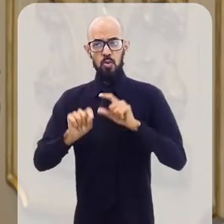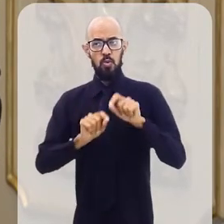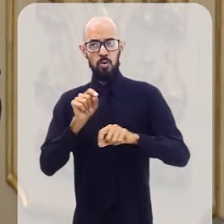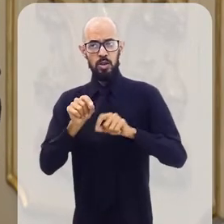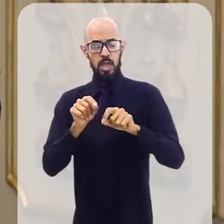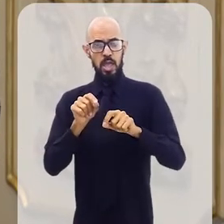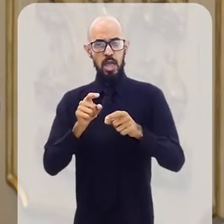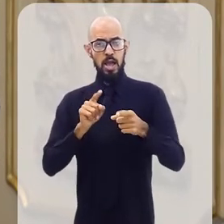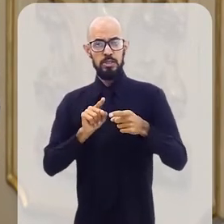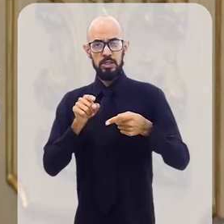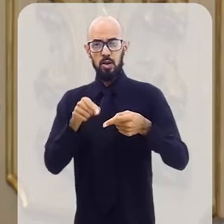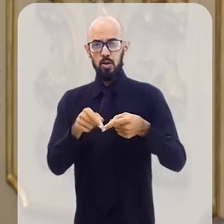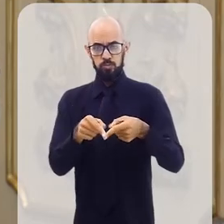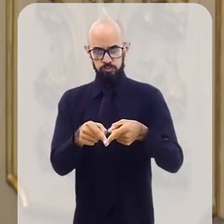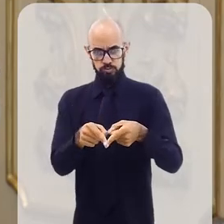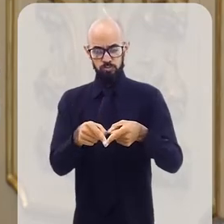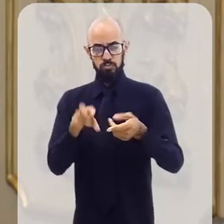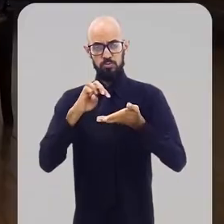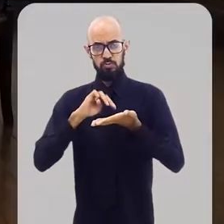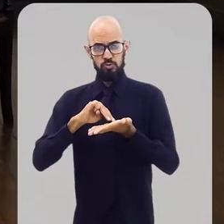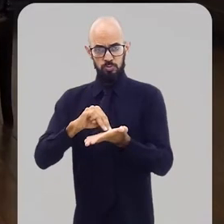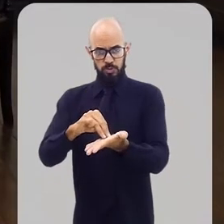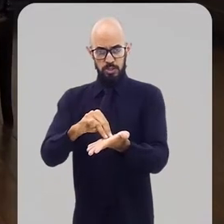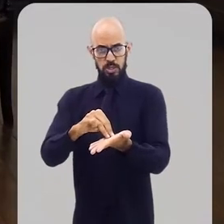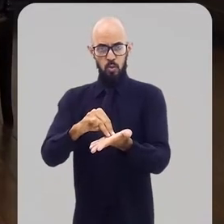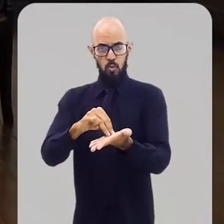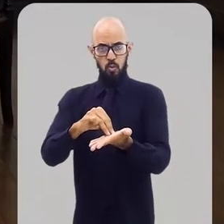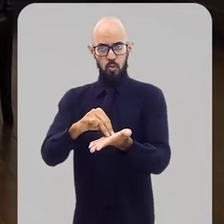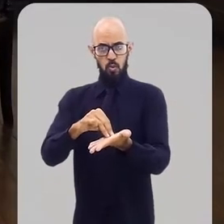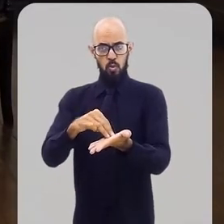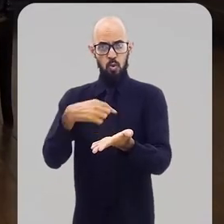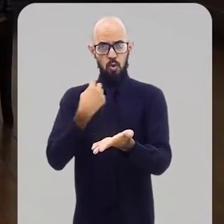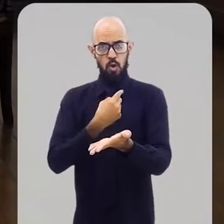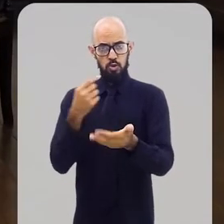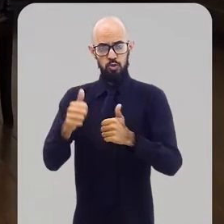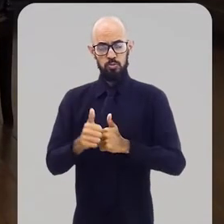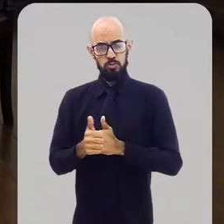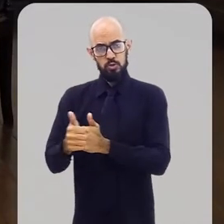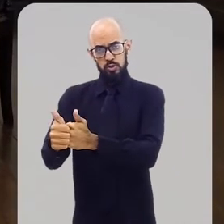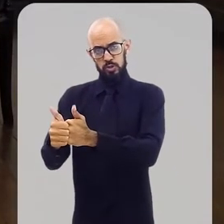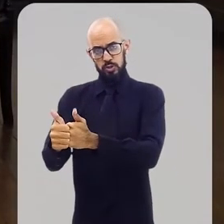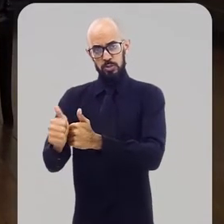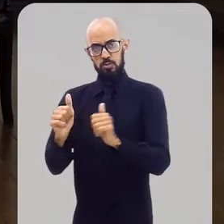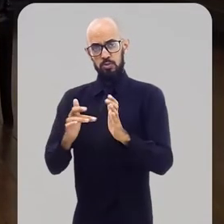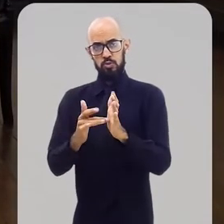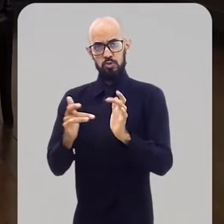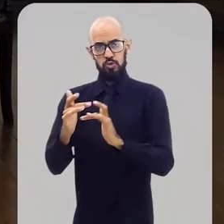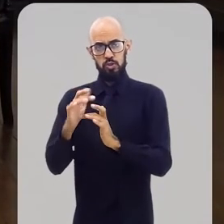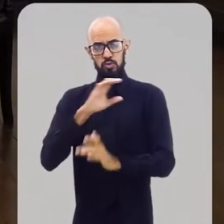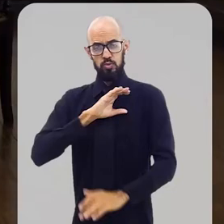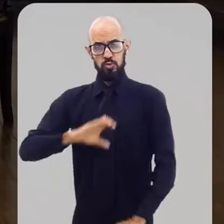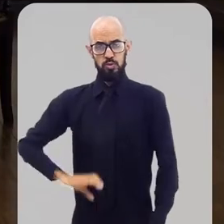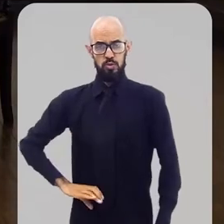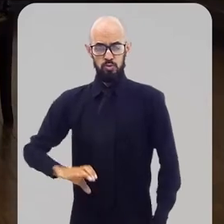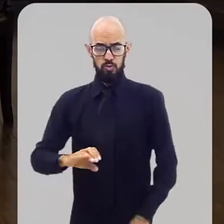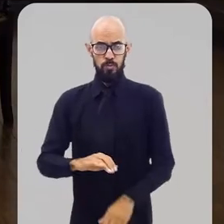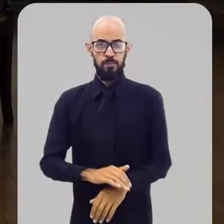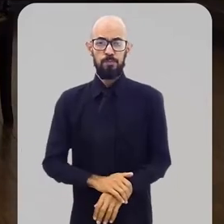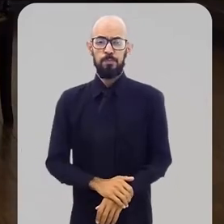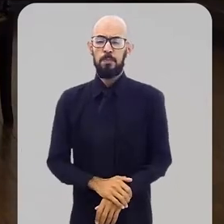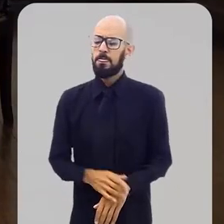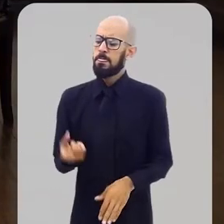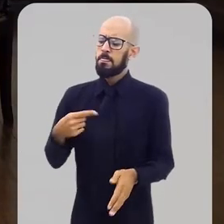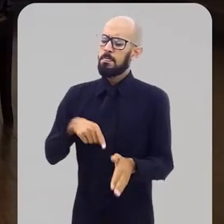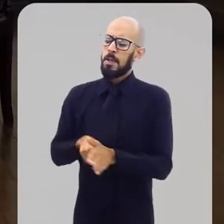essa perspectiva missionária então nos tornamos discípulos missionários de Jesus Cristo